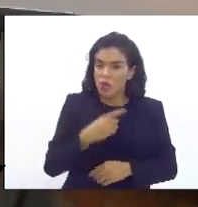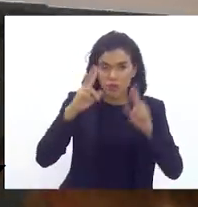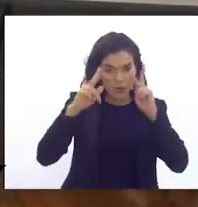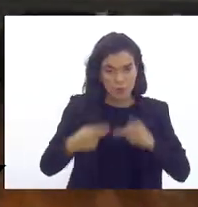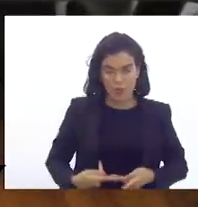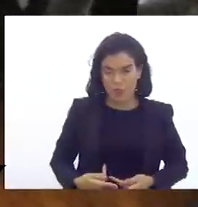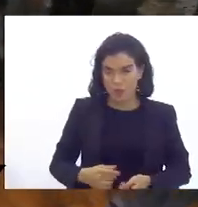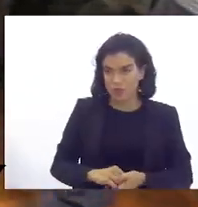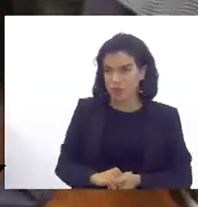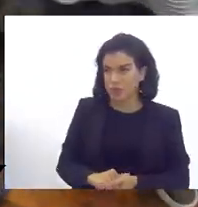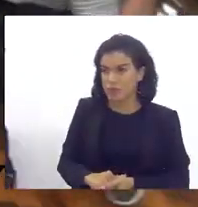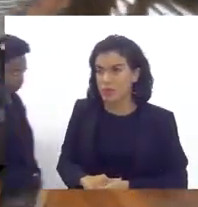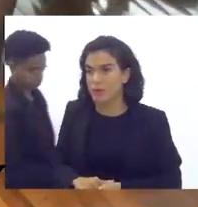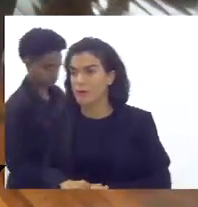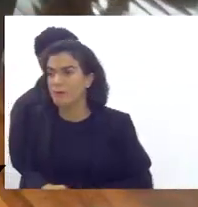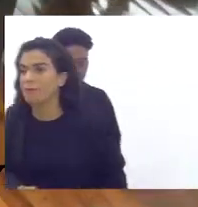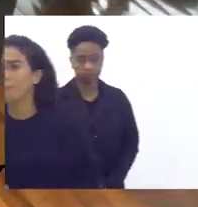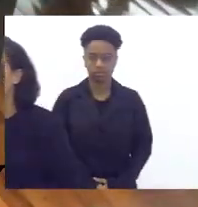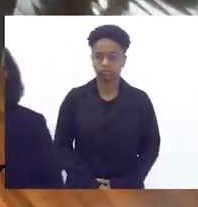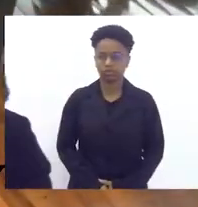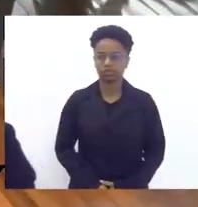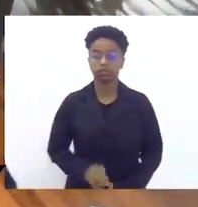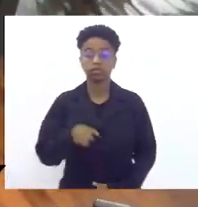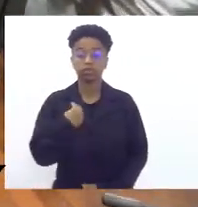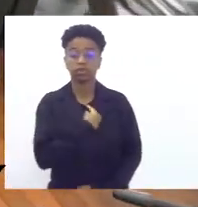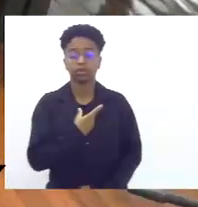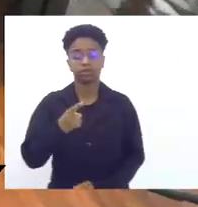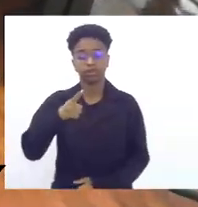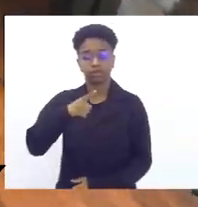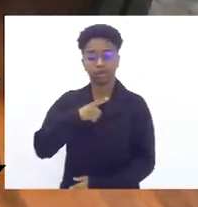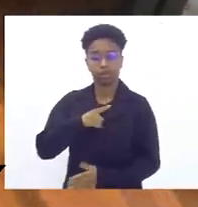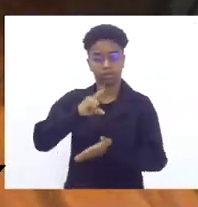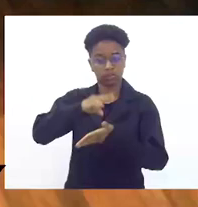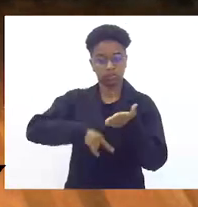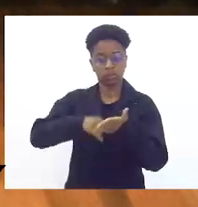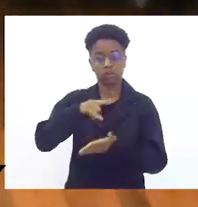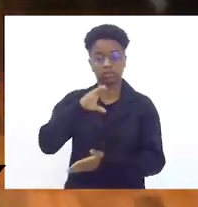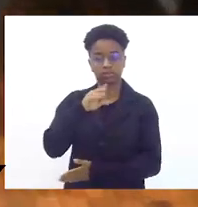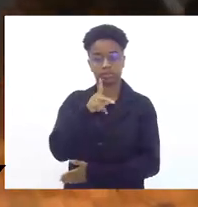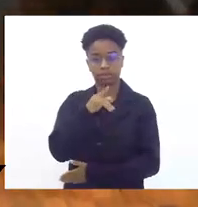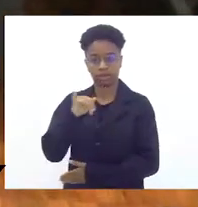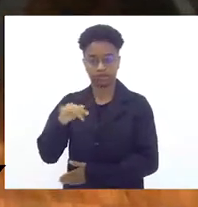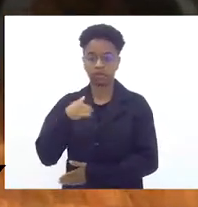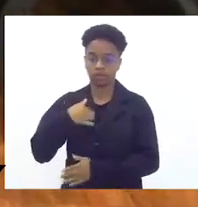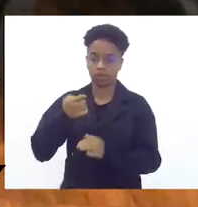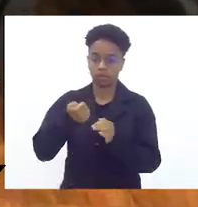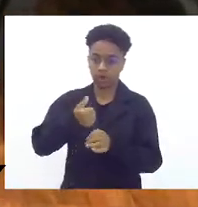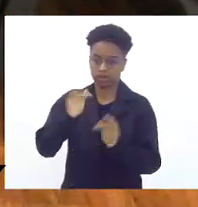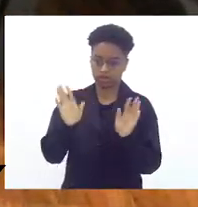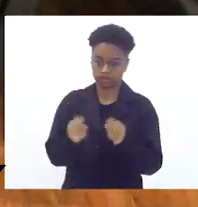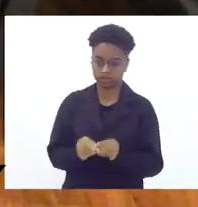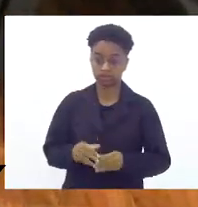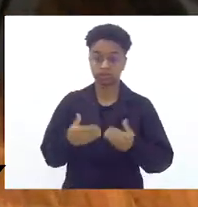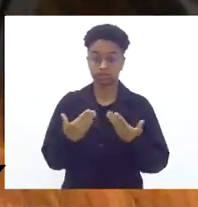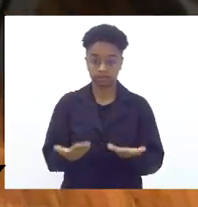seres humanos que nós temos um CPF eu vou concluir portanto